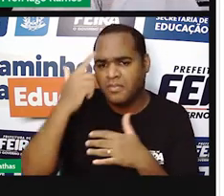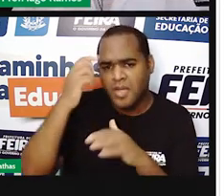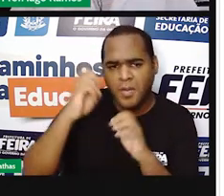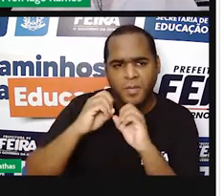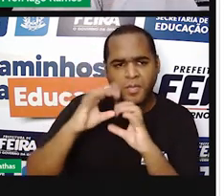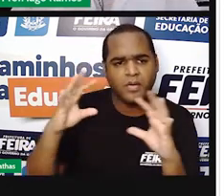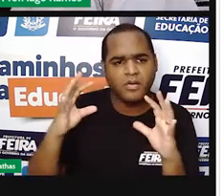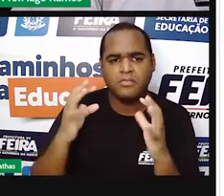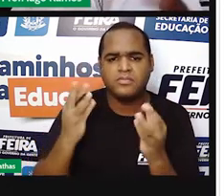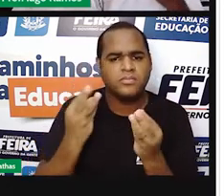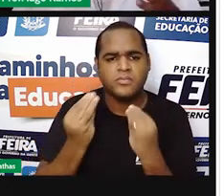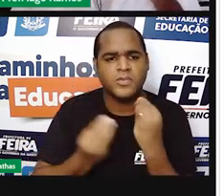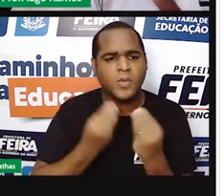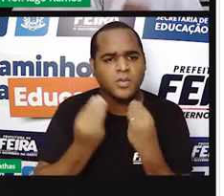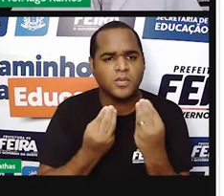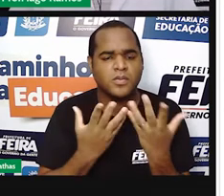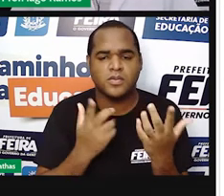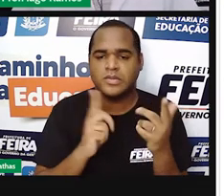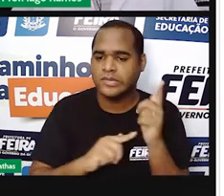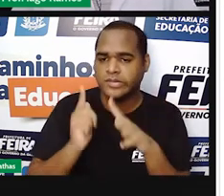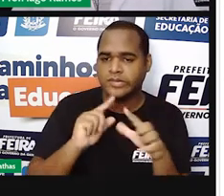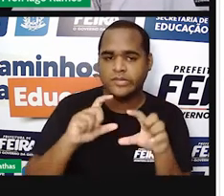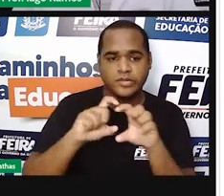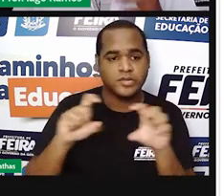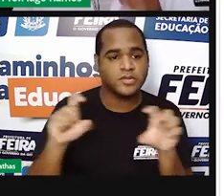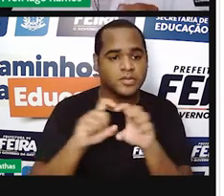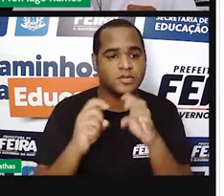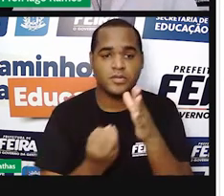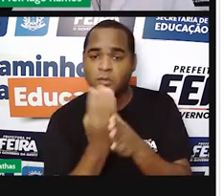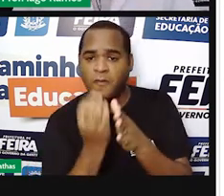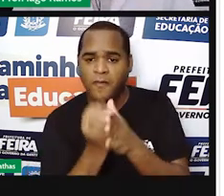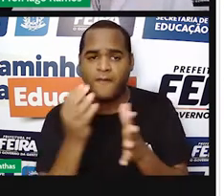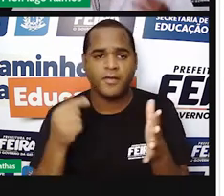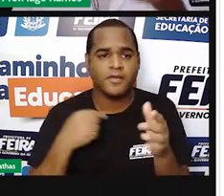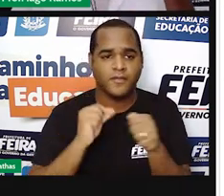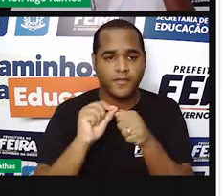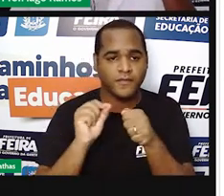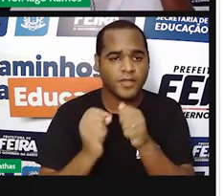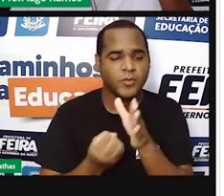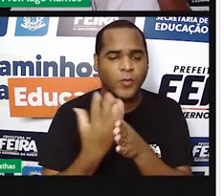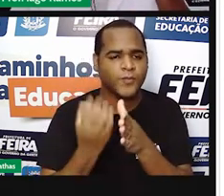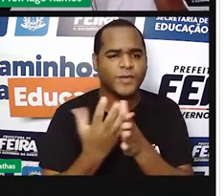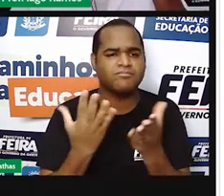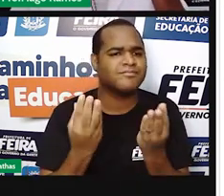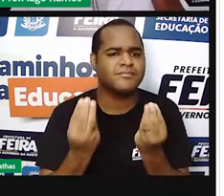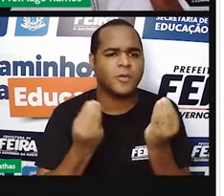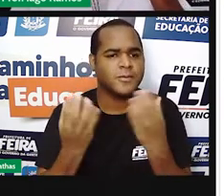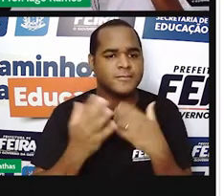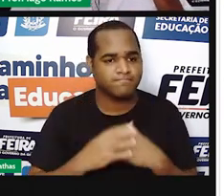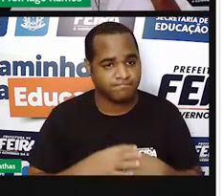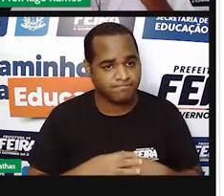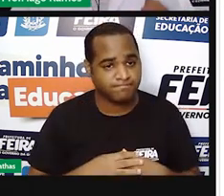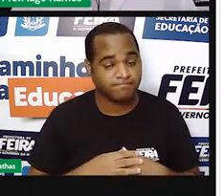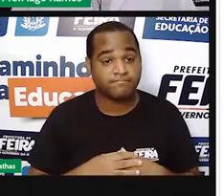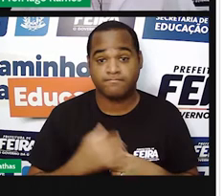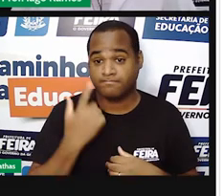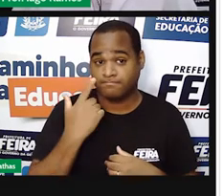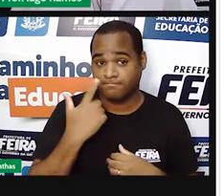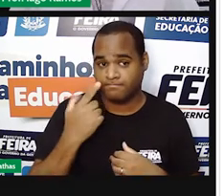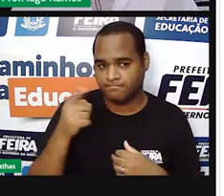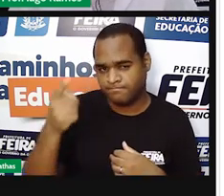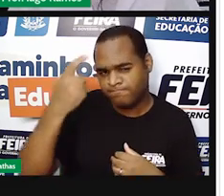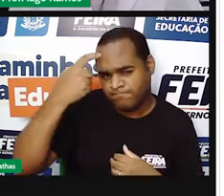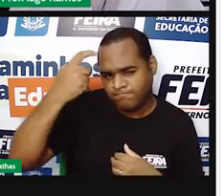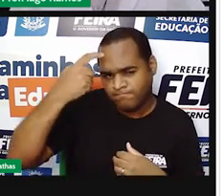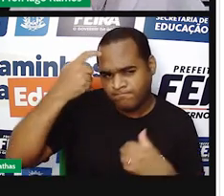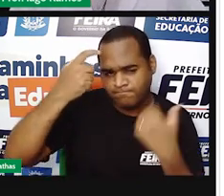placas que é possível encontrar né que é possível fabricar com esse modelo então você agora vai ter que vir comigo